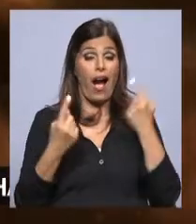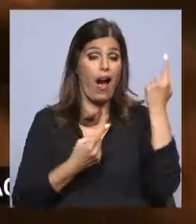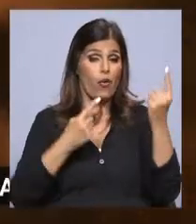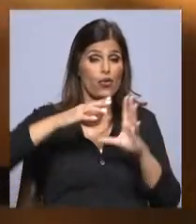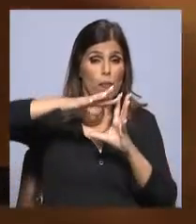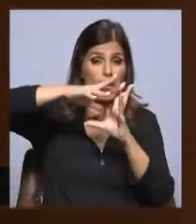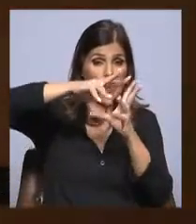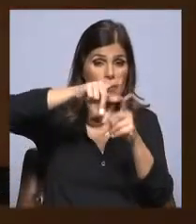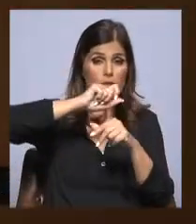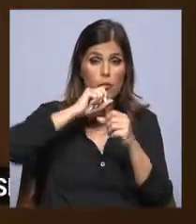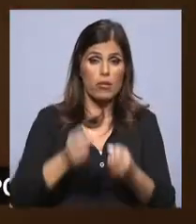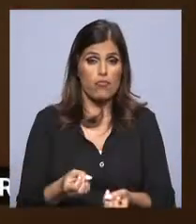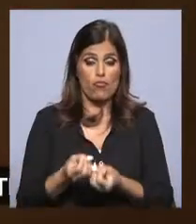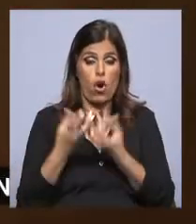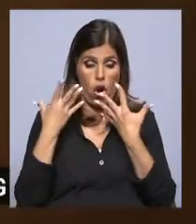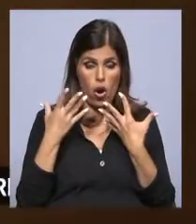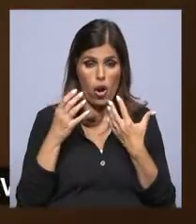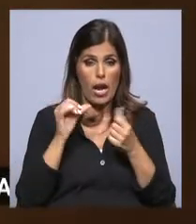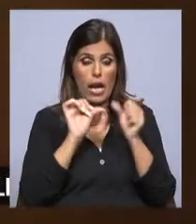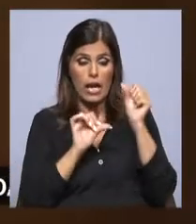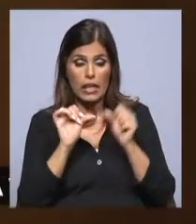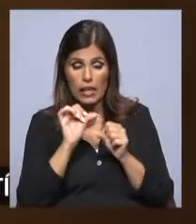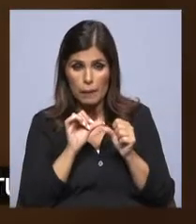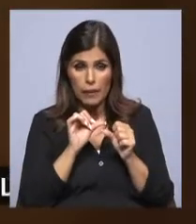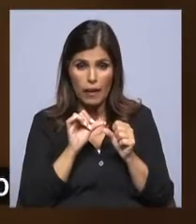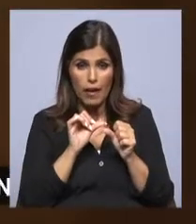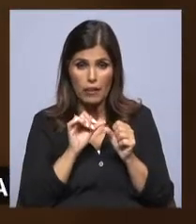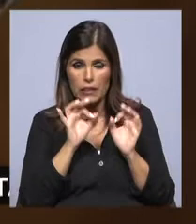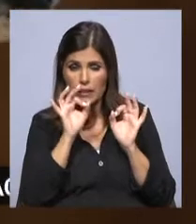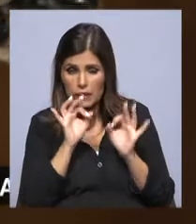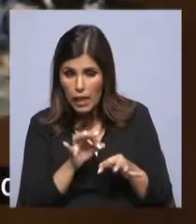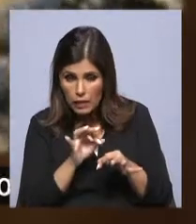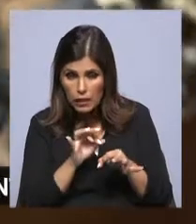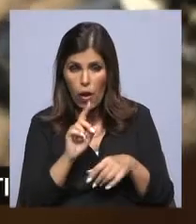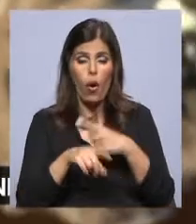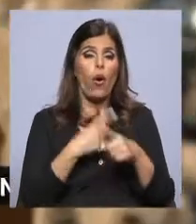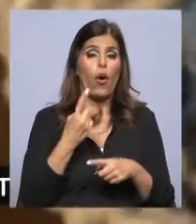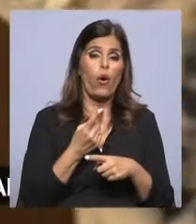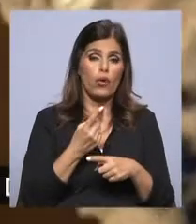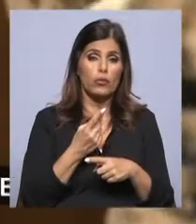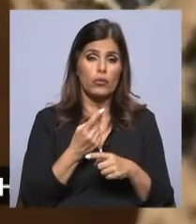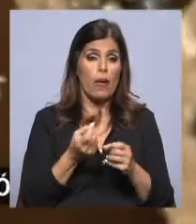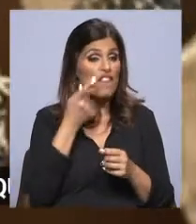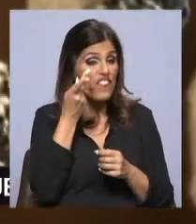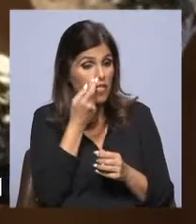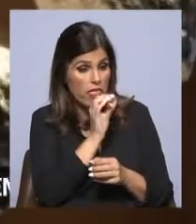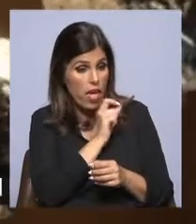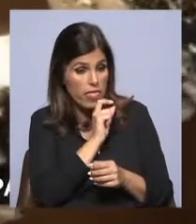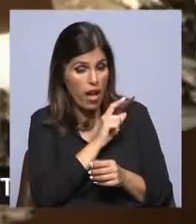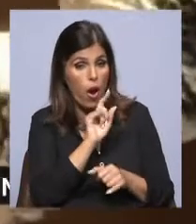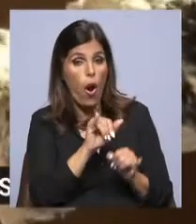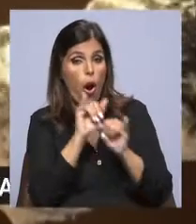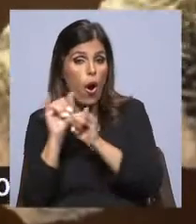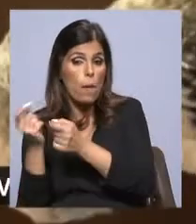que podem nascer já com a química certa para ter vida, e há planetas que até podem estar ligeiramente ao lado, mas podem não